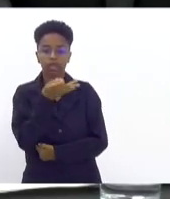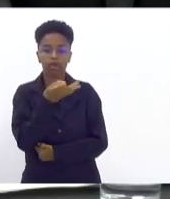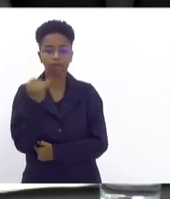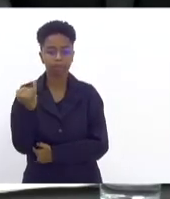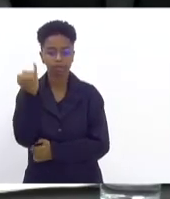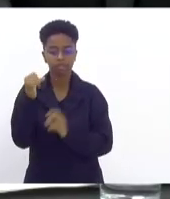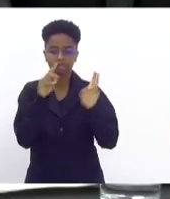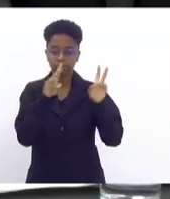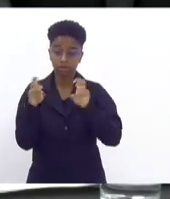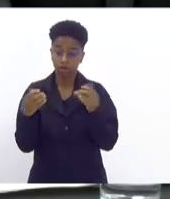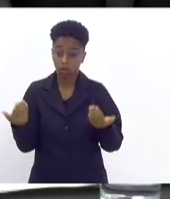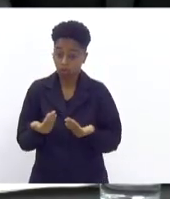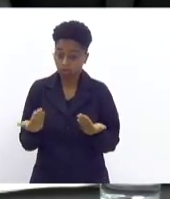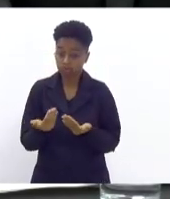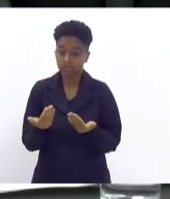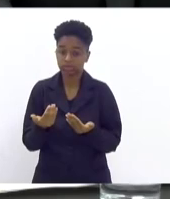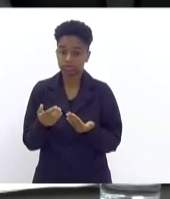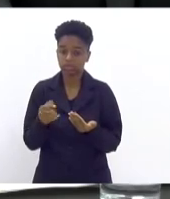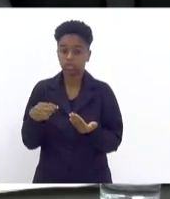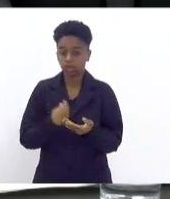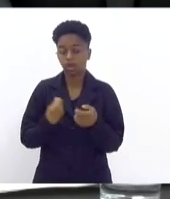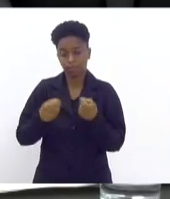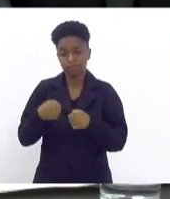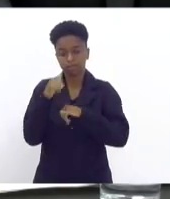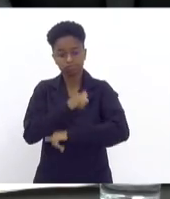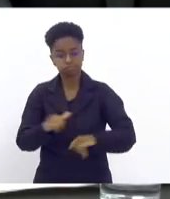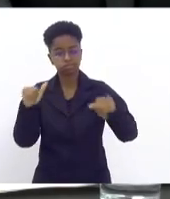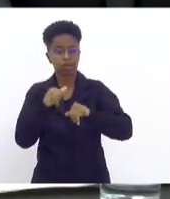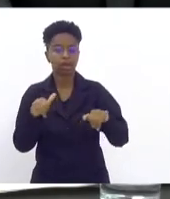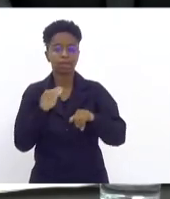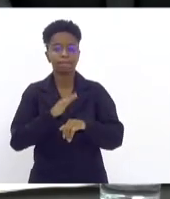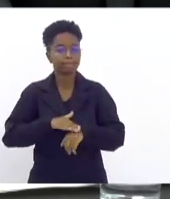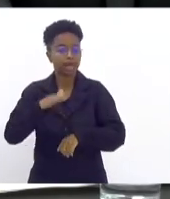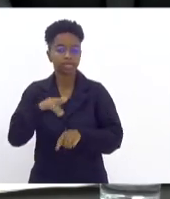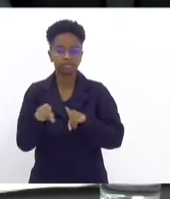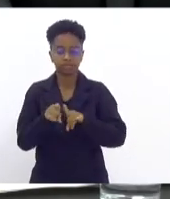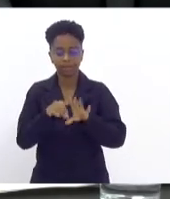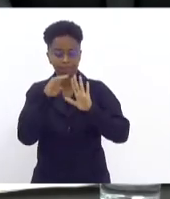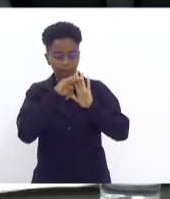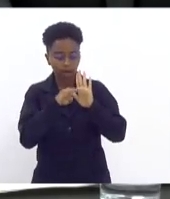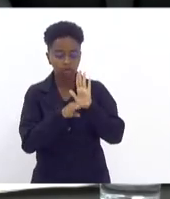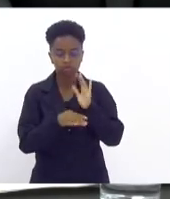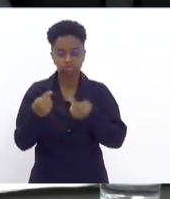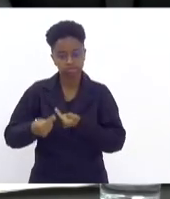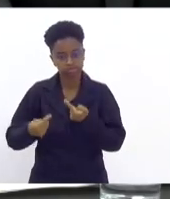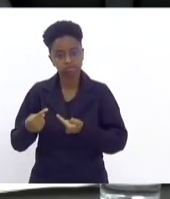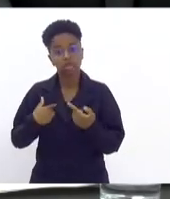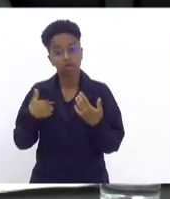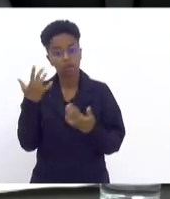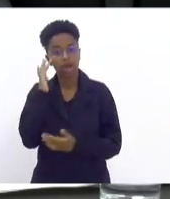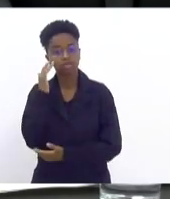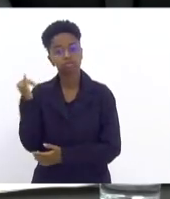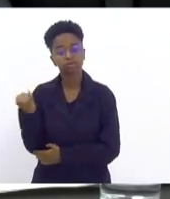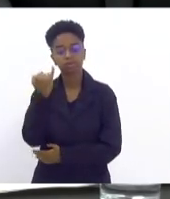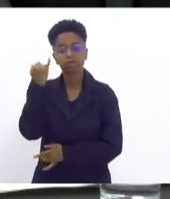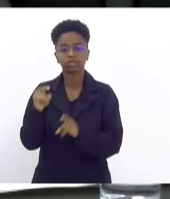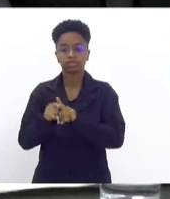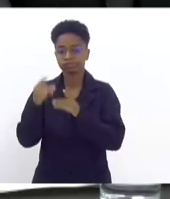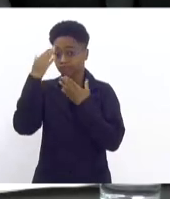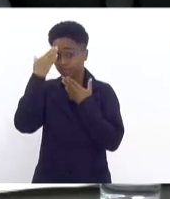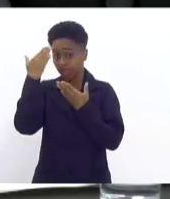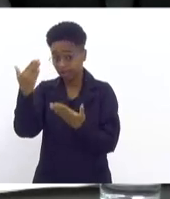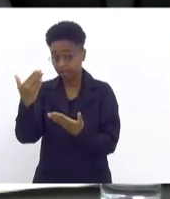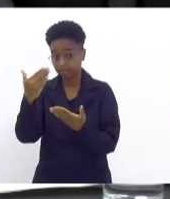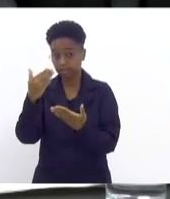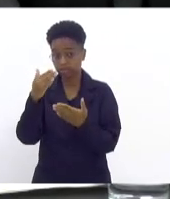esta questão que hoje cada vez mais precisa ser trabalhada e colocada em pauta. Portanto, acho relevante e agradeço